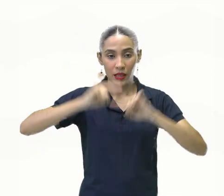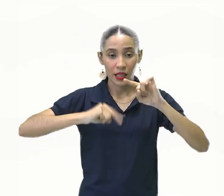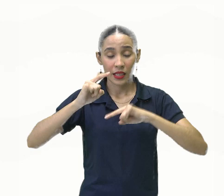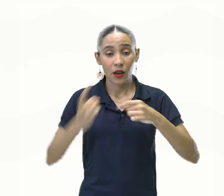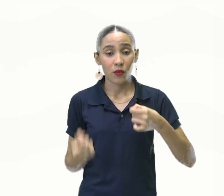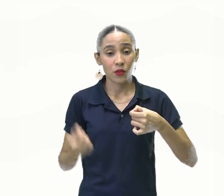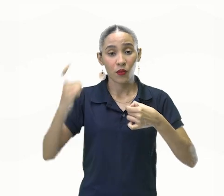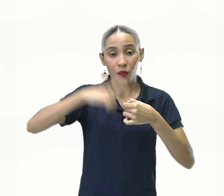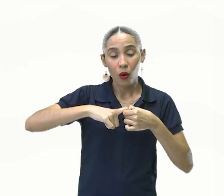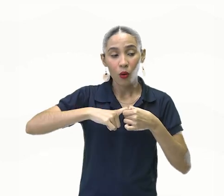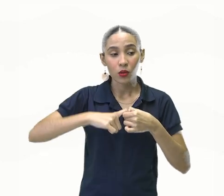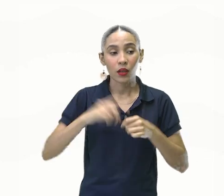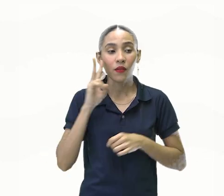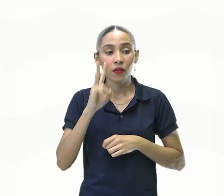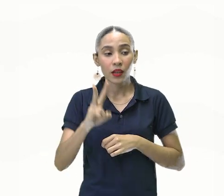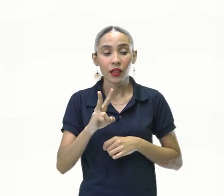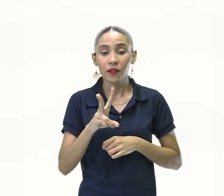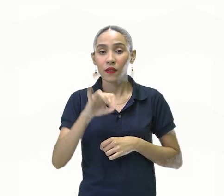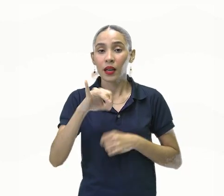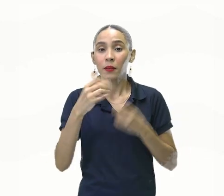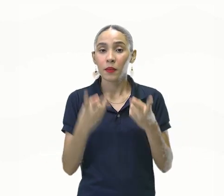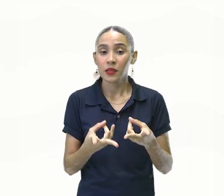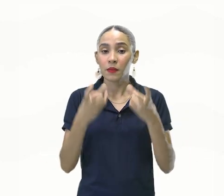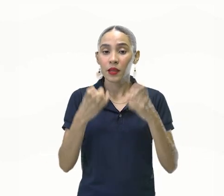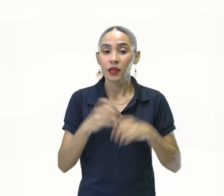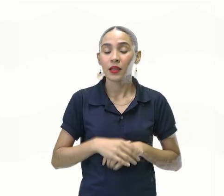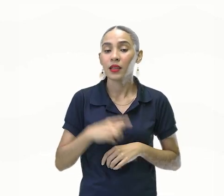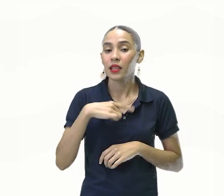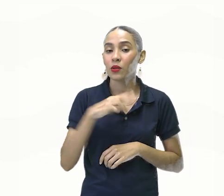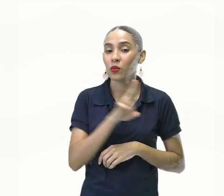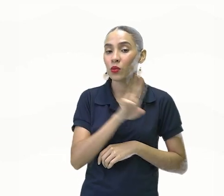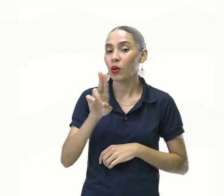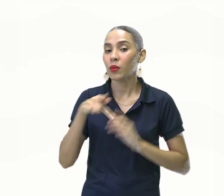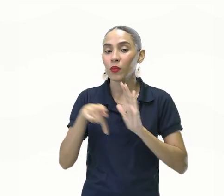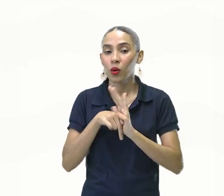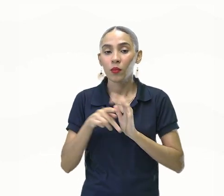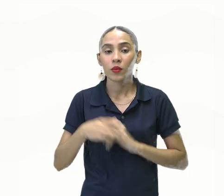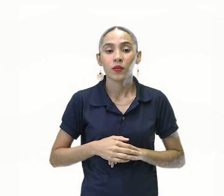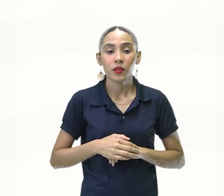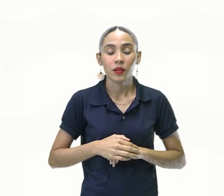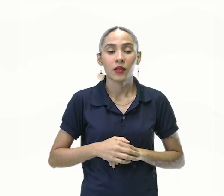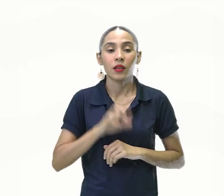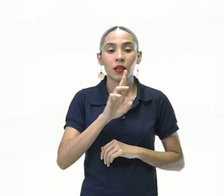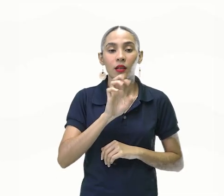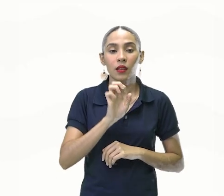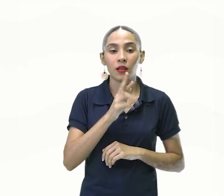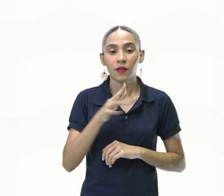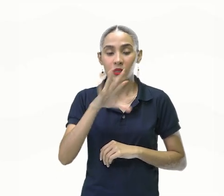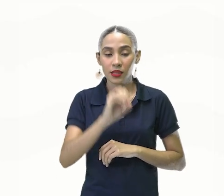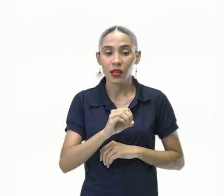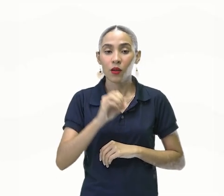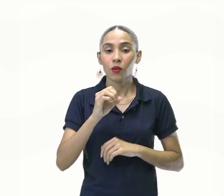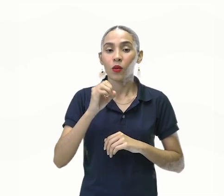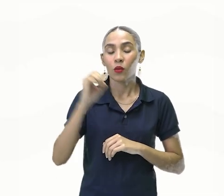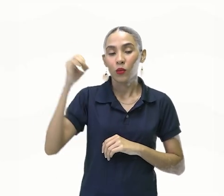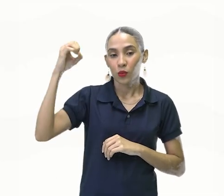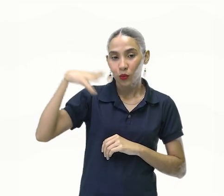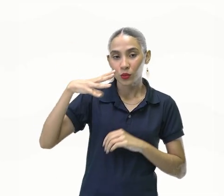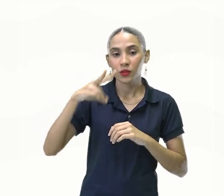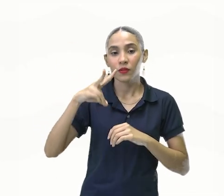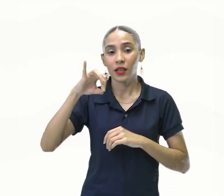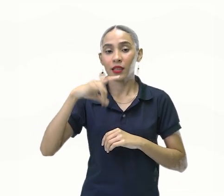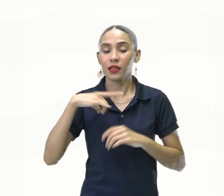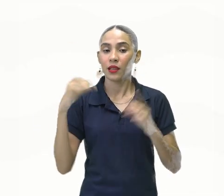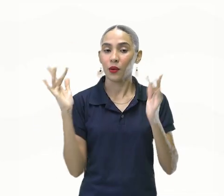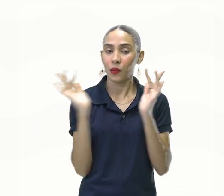superfície e volta. Então, tudo que nós enxergamos ali, você vai perceber que chamamos ali de reflexão da luz. É quando a luz